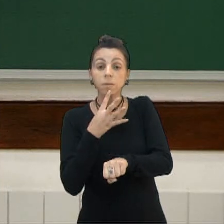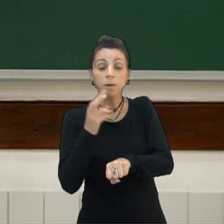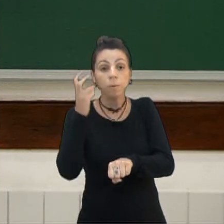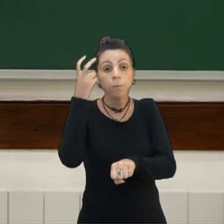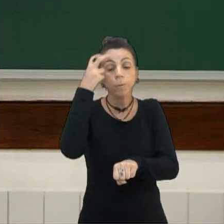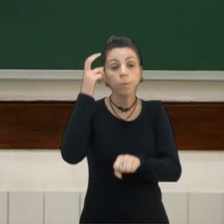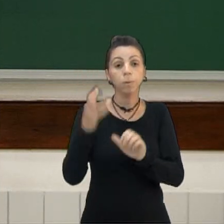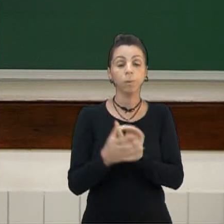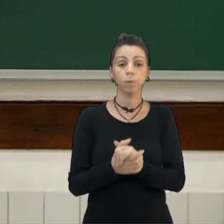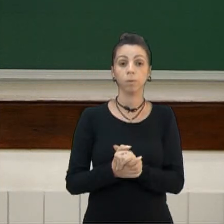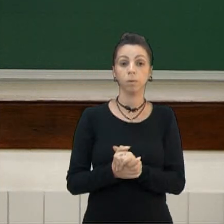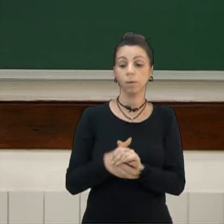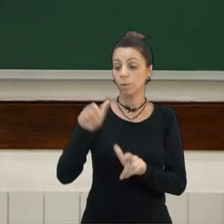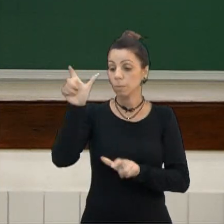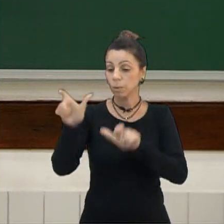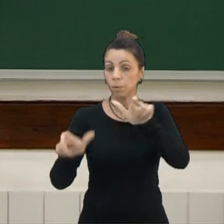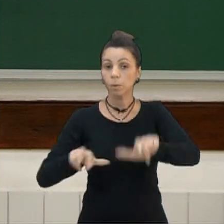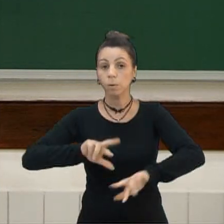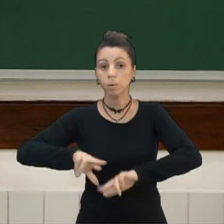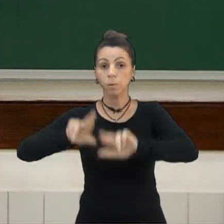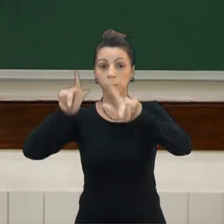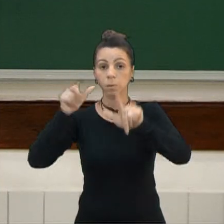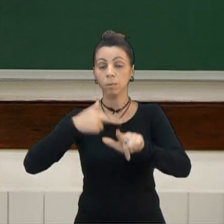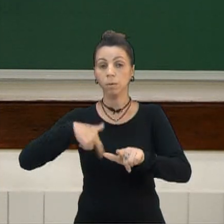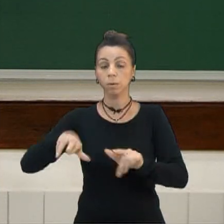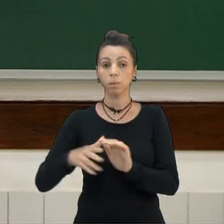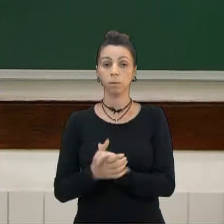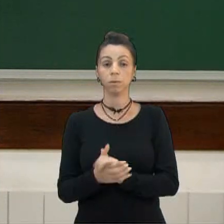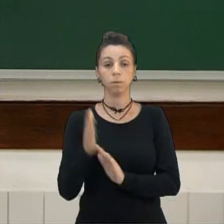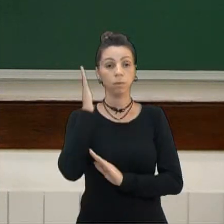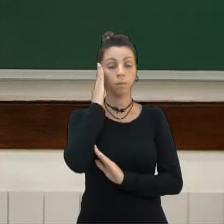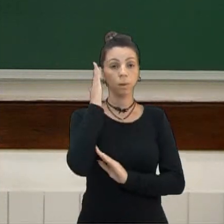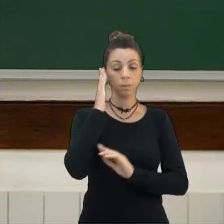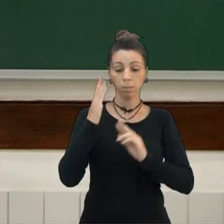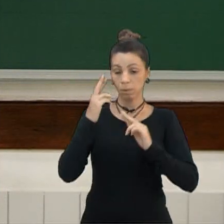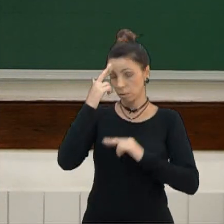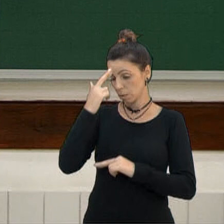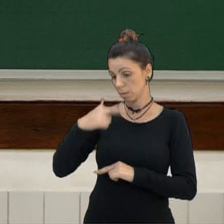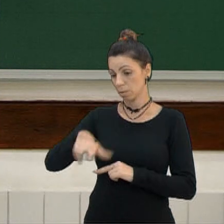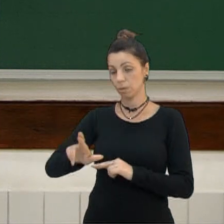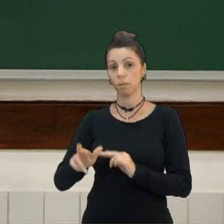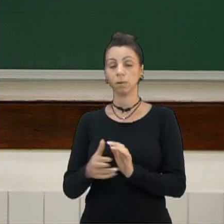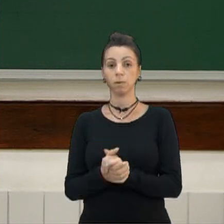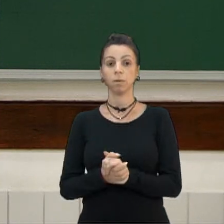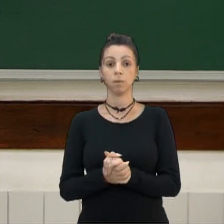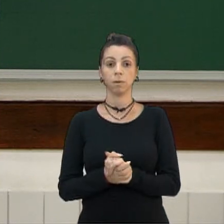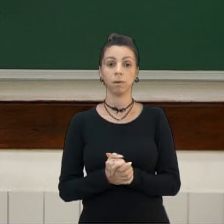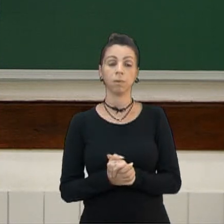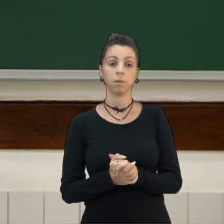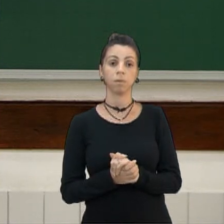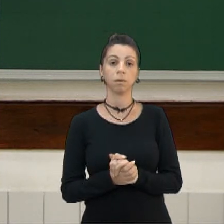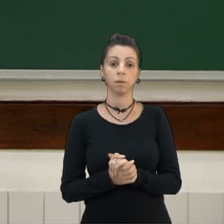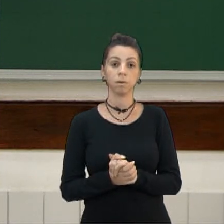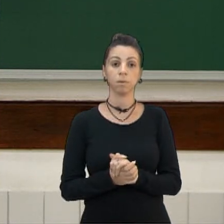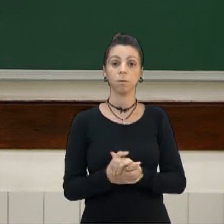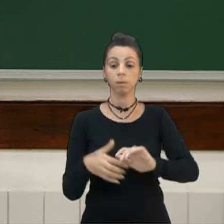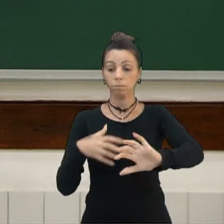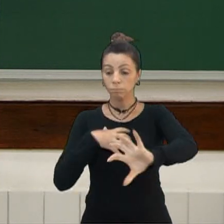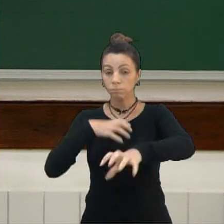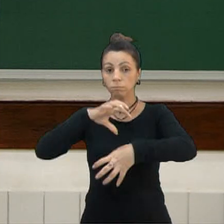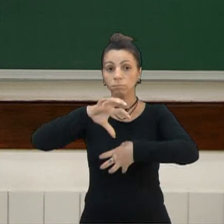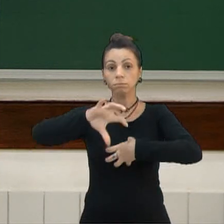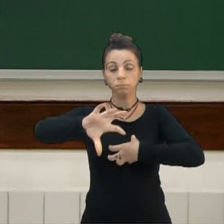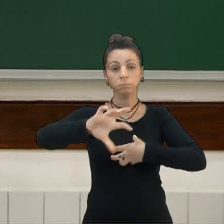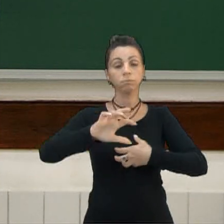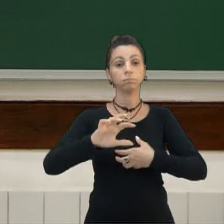culturas, conhecendo pessoas de religiões diferentes, sabendo respeitar, né? Ter uma certa honestidade com o outro. Isso